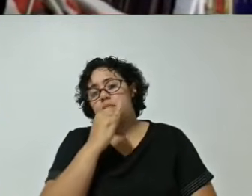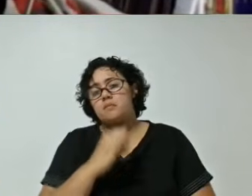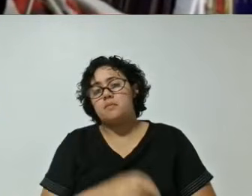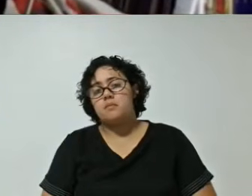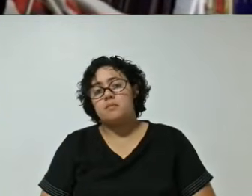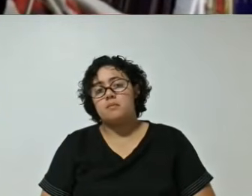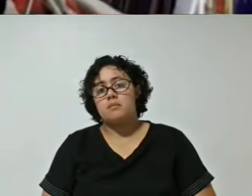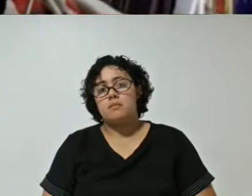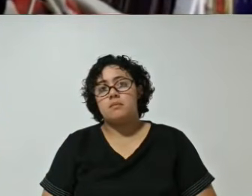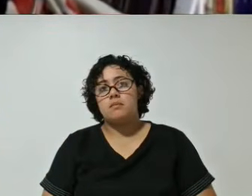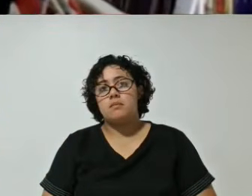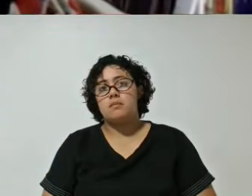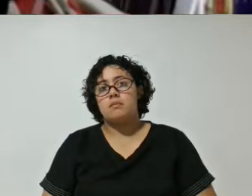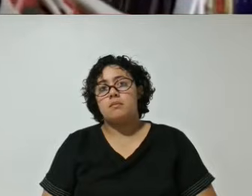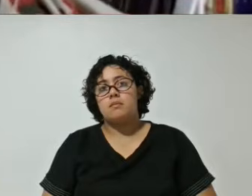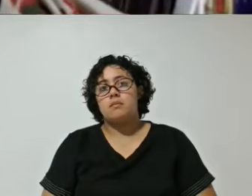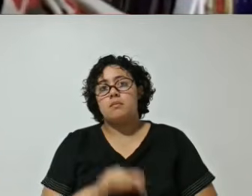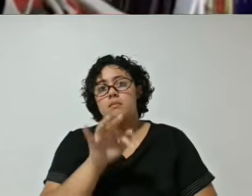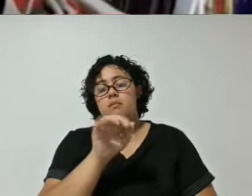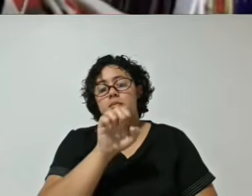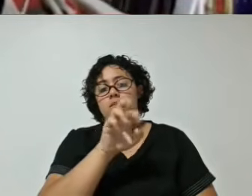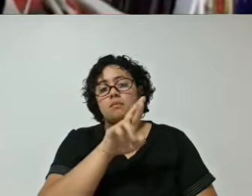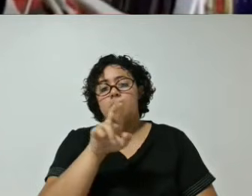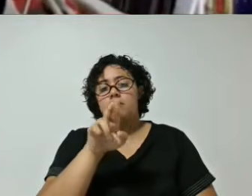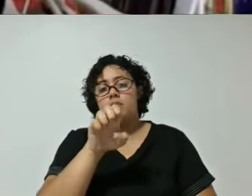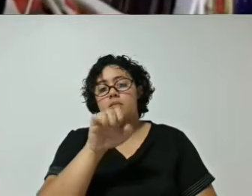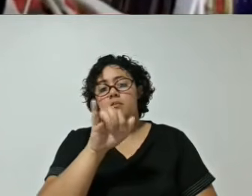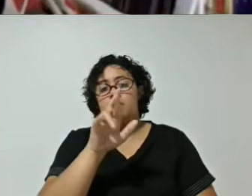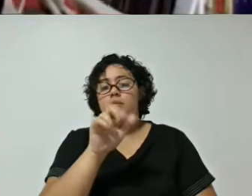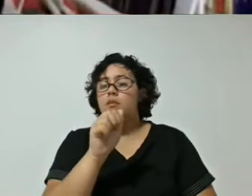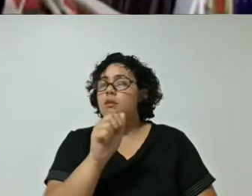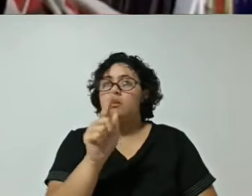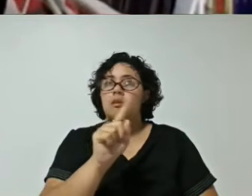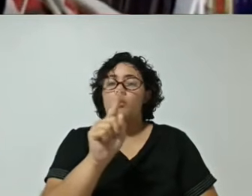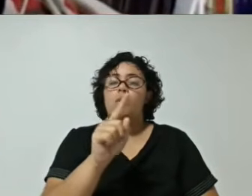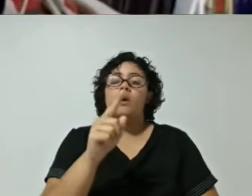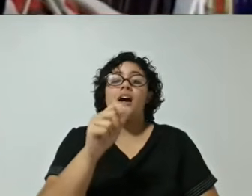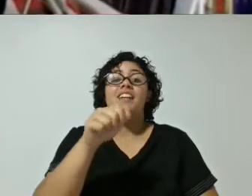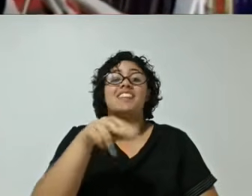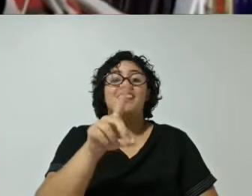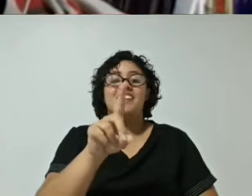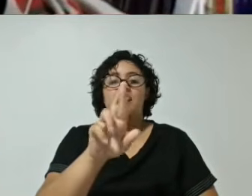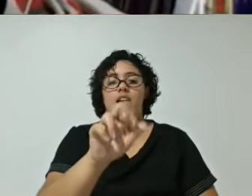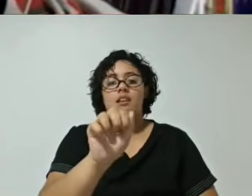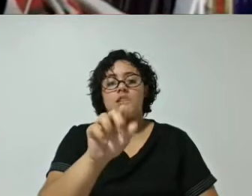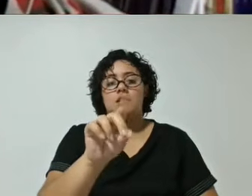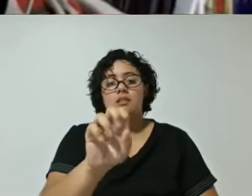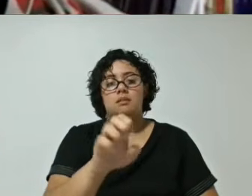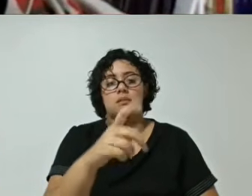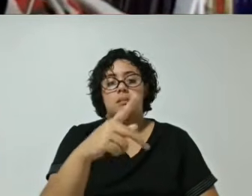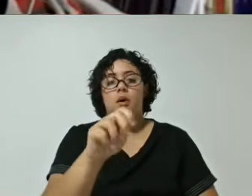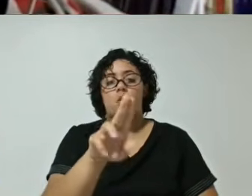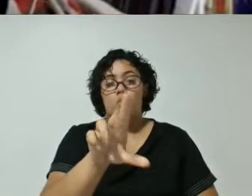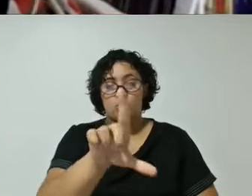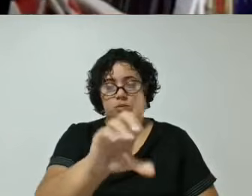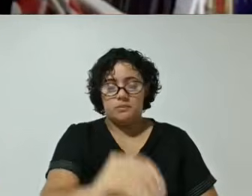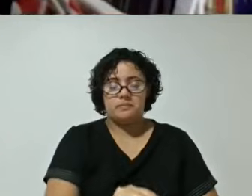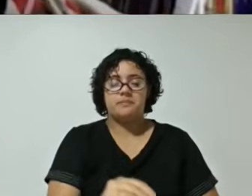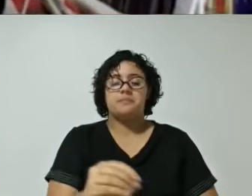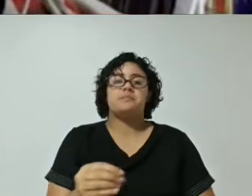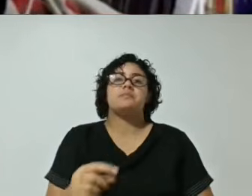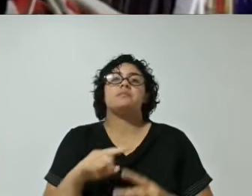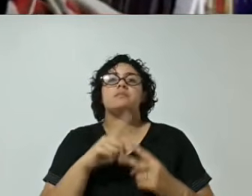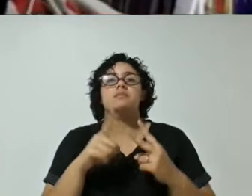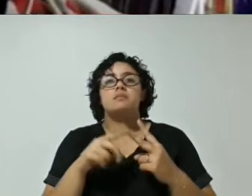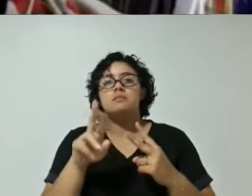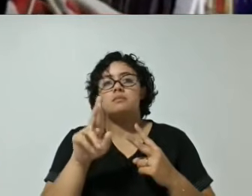Paulinho Ferreira, Paulinho de Andrade, desculpa, Paulinho de Paulinho de Andrade, Andrade. Regis de Almeida,